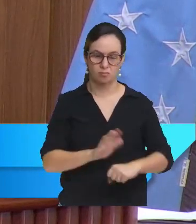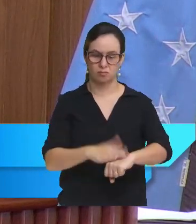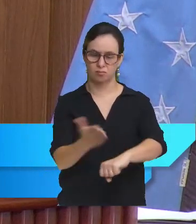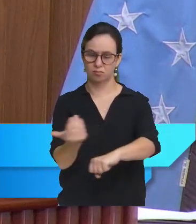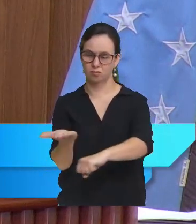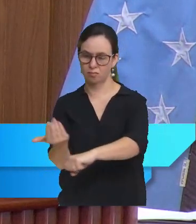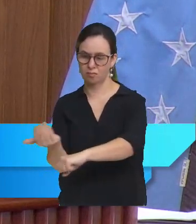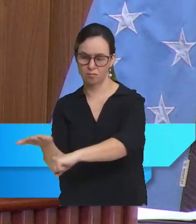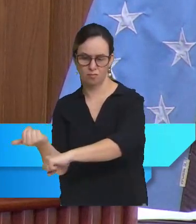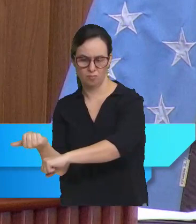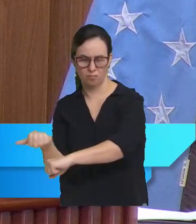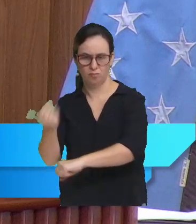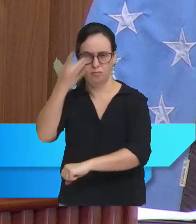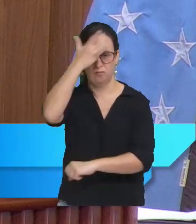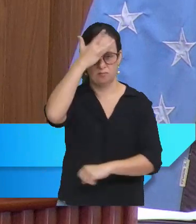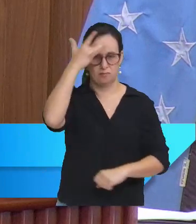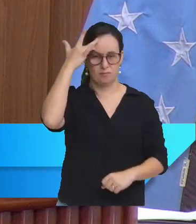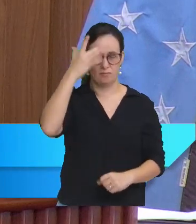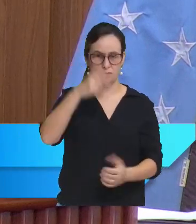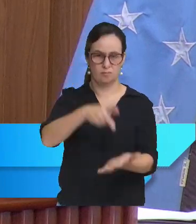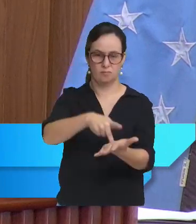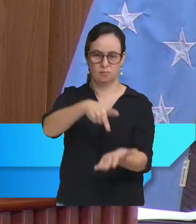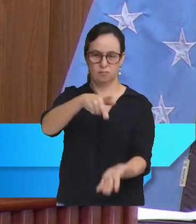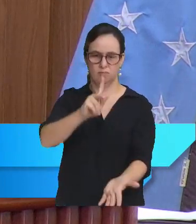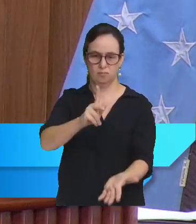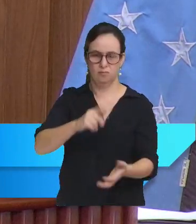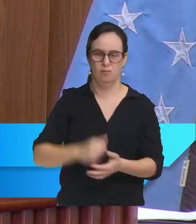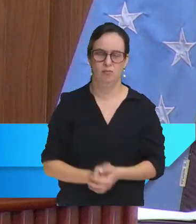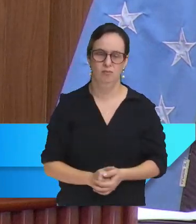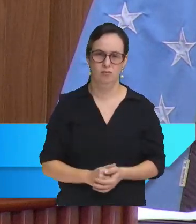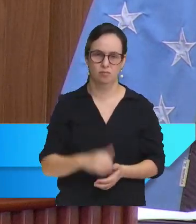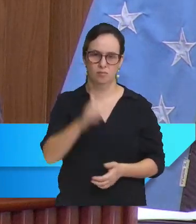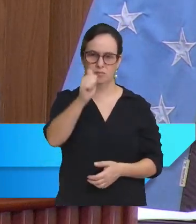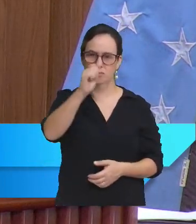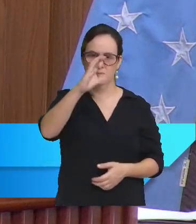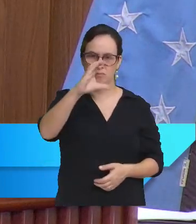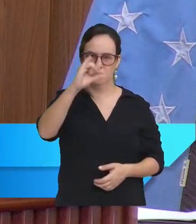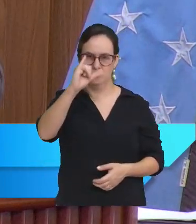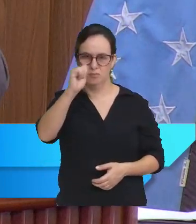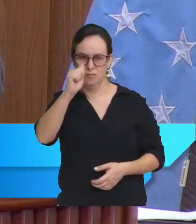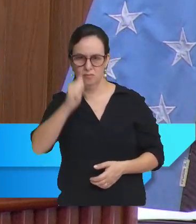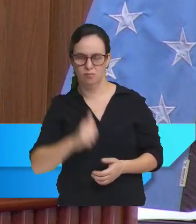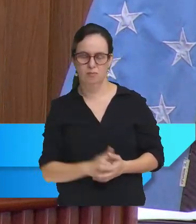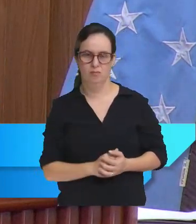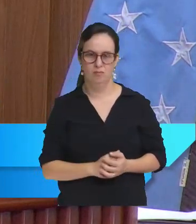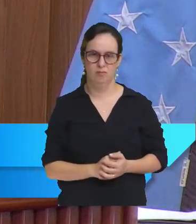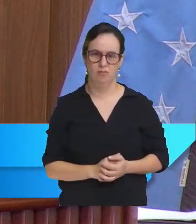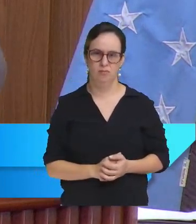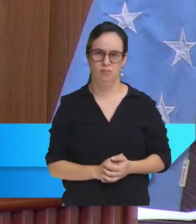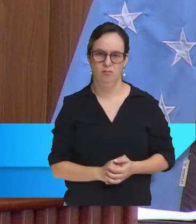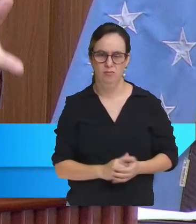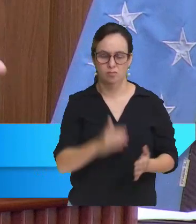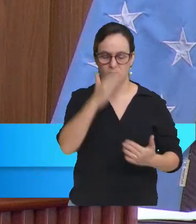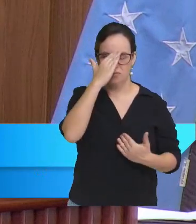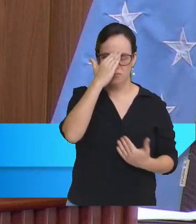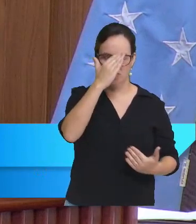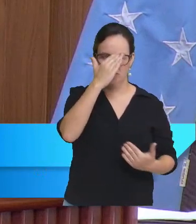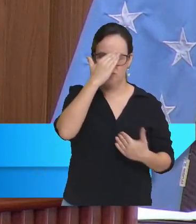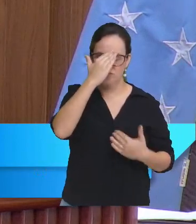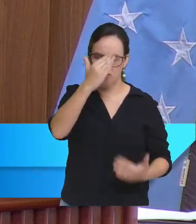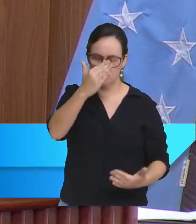quero agradecer aqui, né, o presidente, que também apoiou, nós estivemos conversando com ele, apoiou